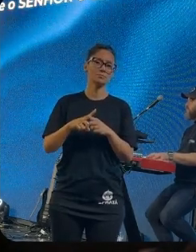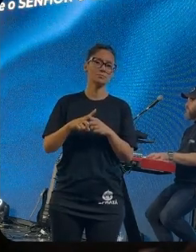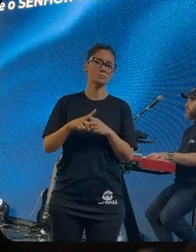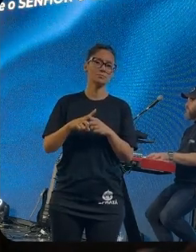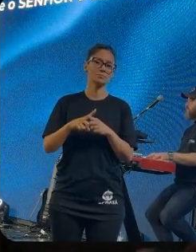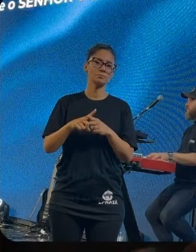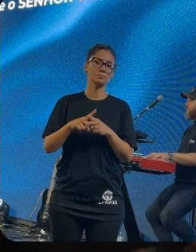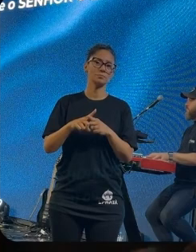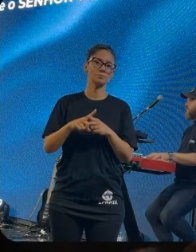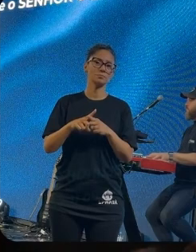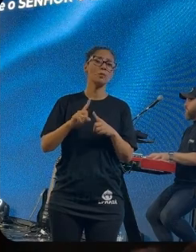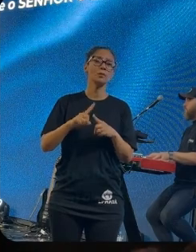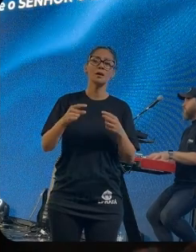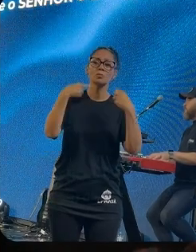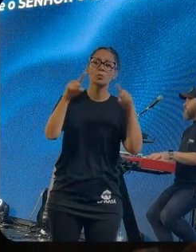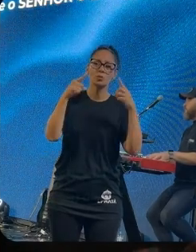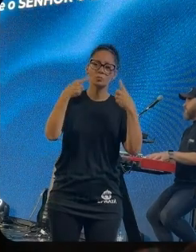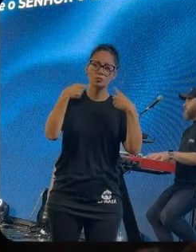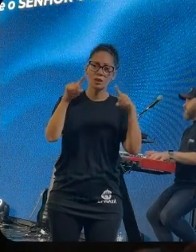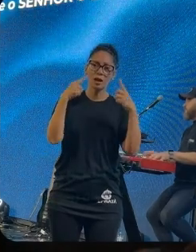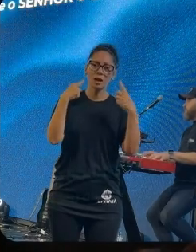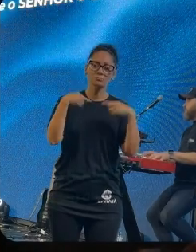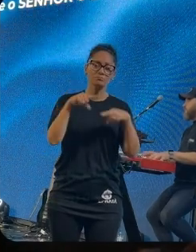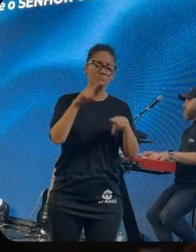preferiu semear.